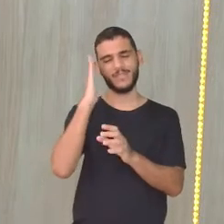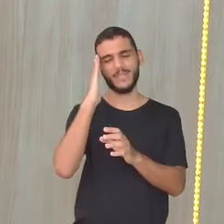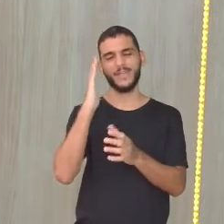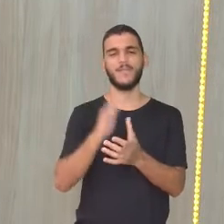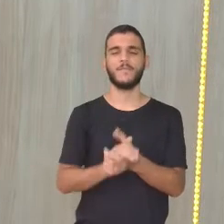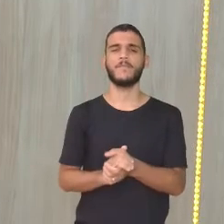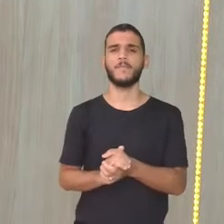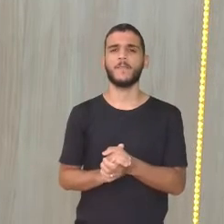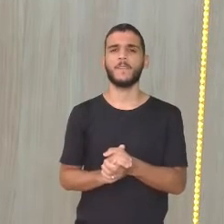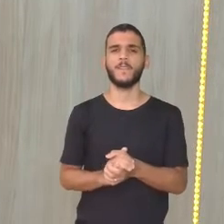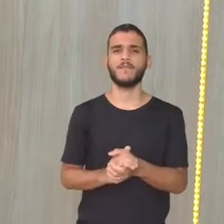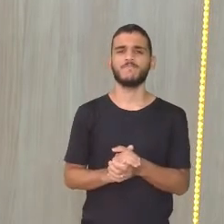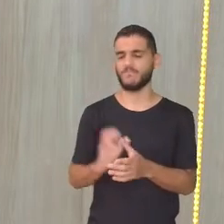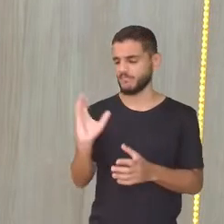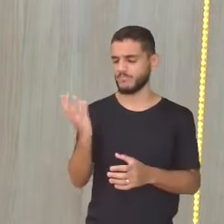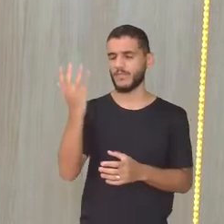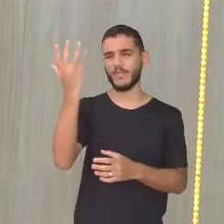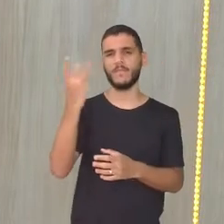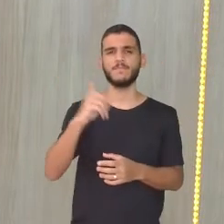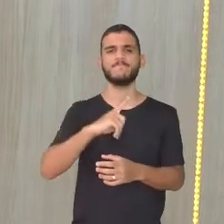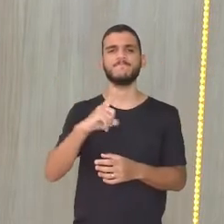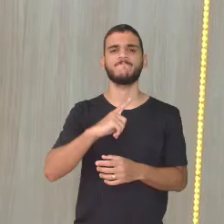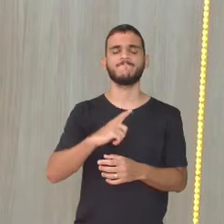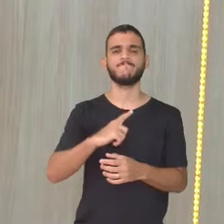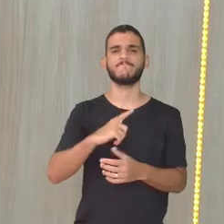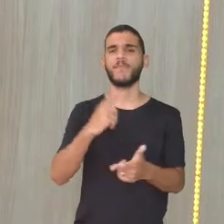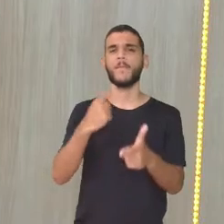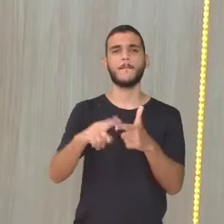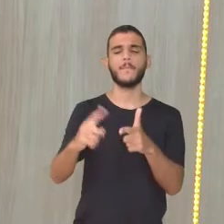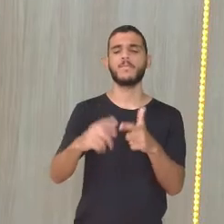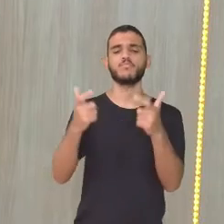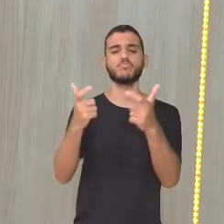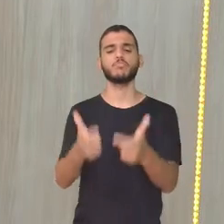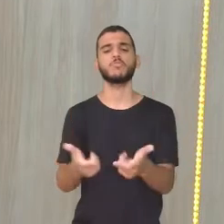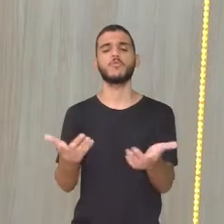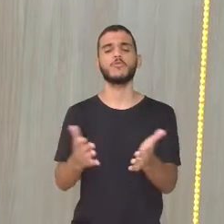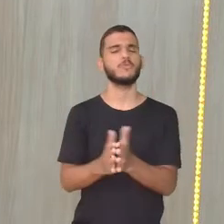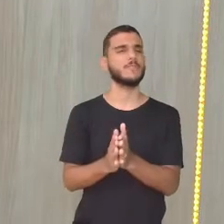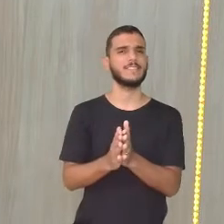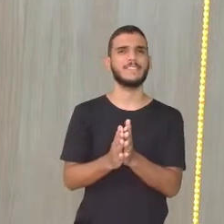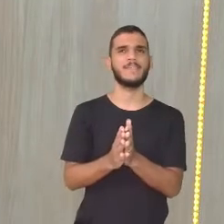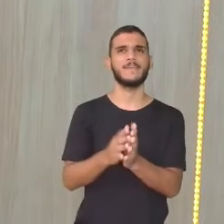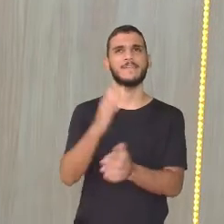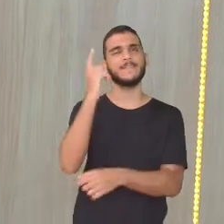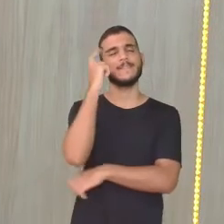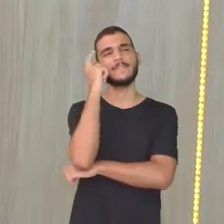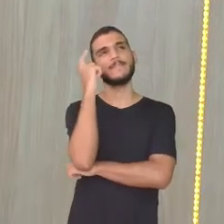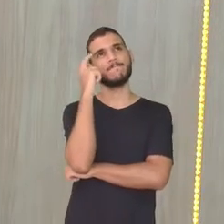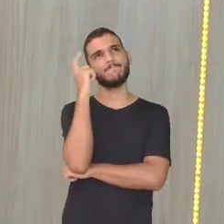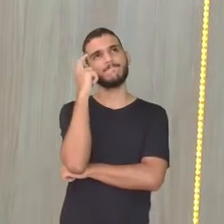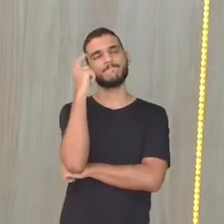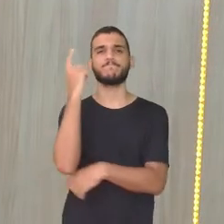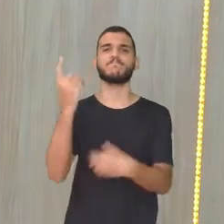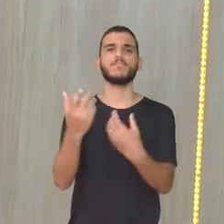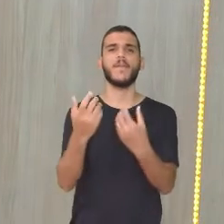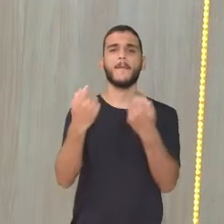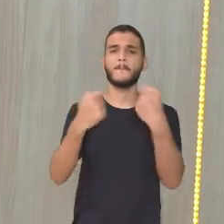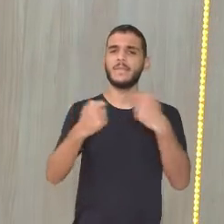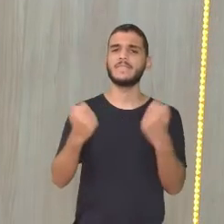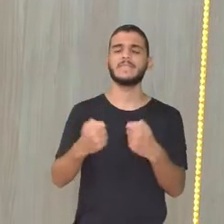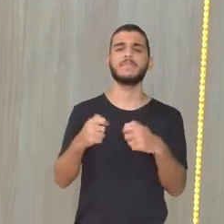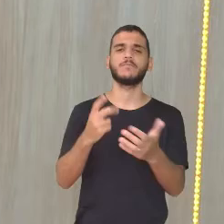observando, ele tem quais consequências? Aonde essas consequências vão se